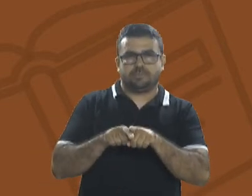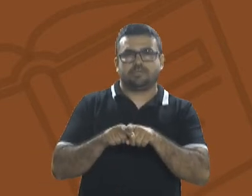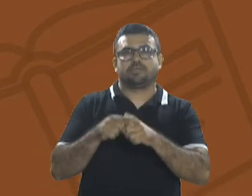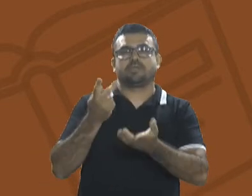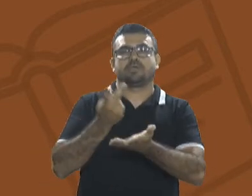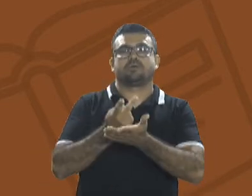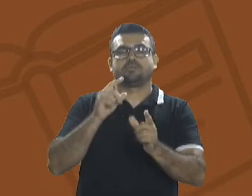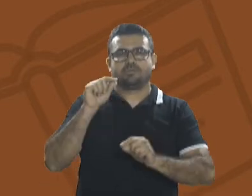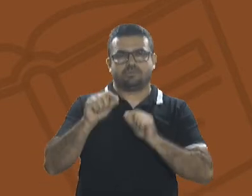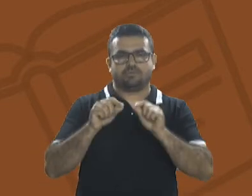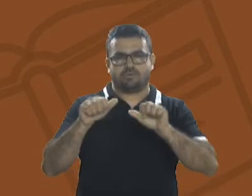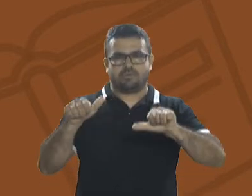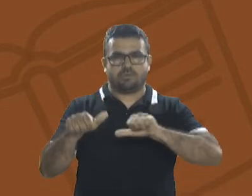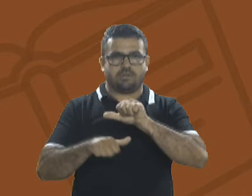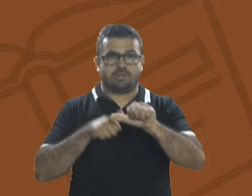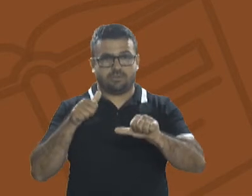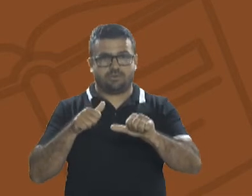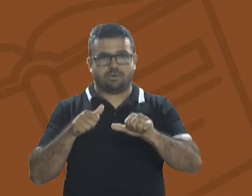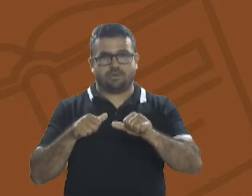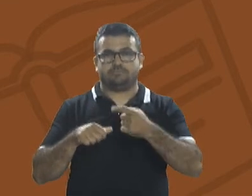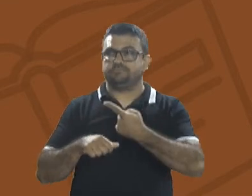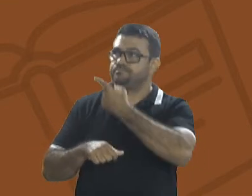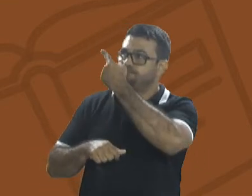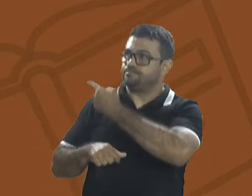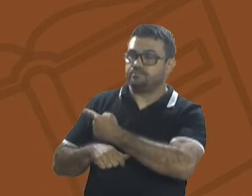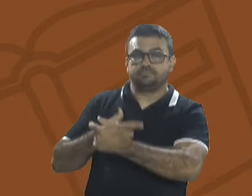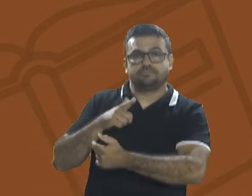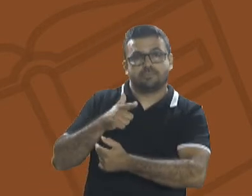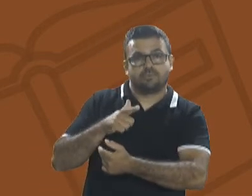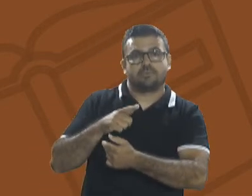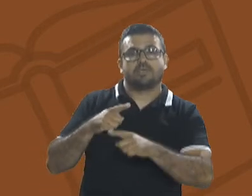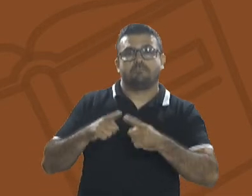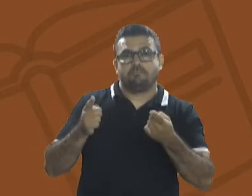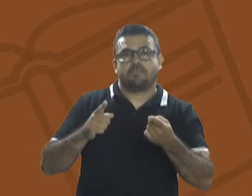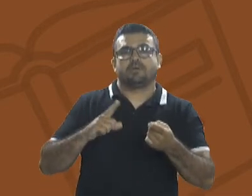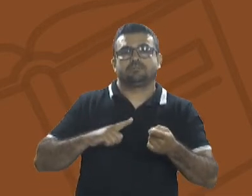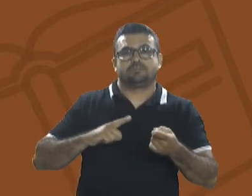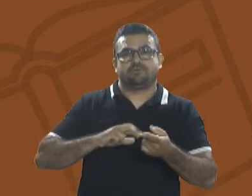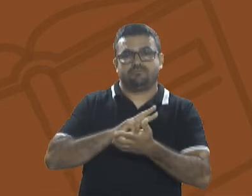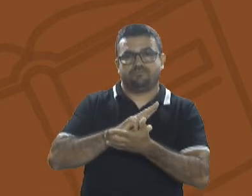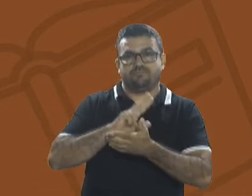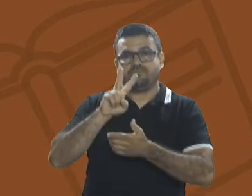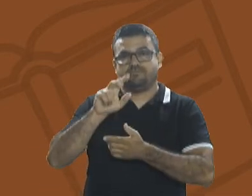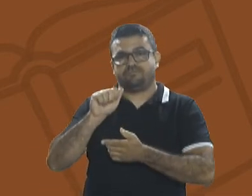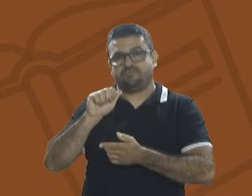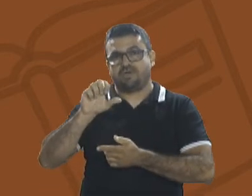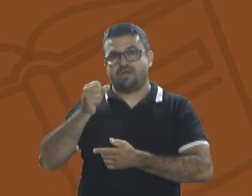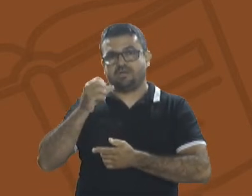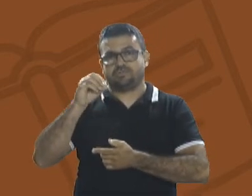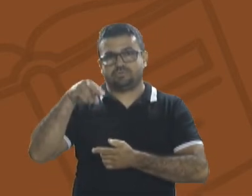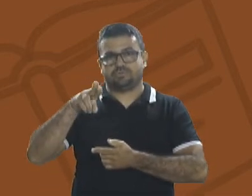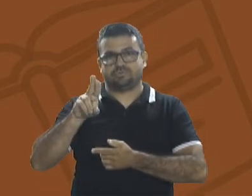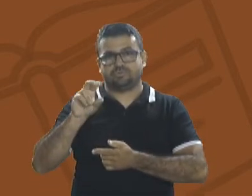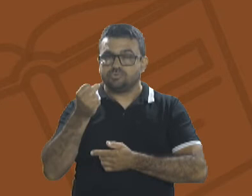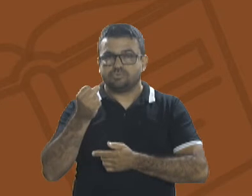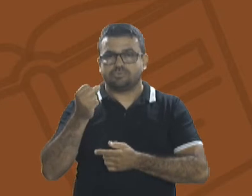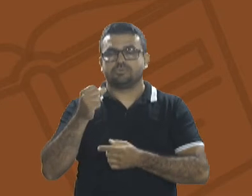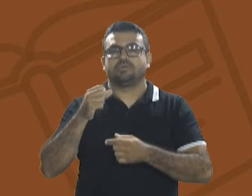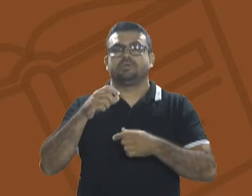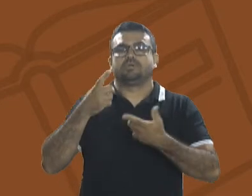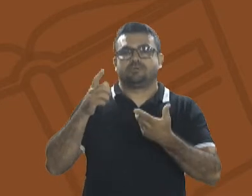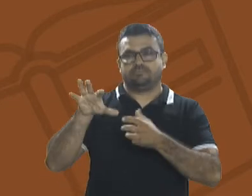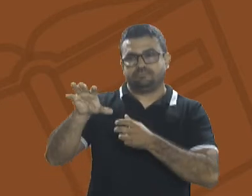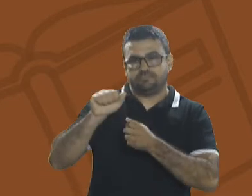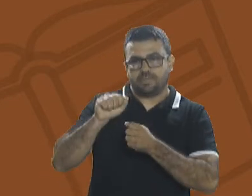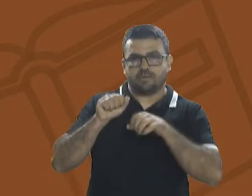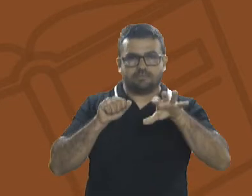gente vai ter vários, aqui não mostra nessa figurinha, mas a gente vai ter vários capilares que vão estar ali pegando o